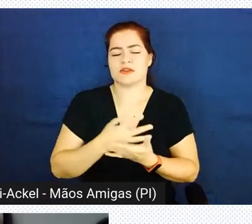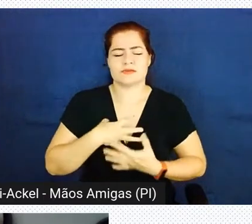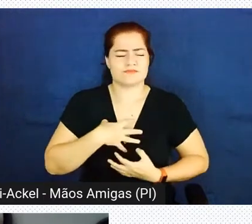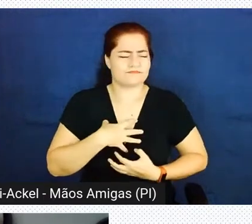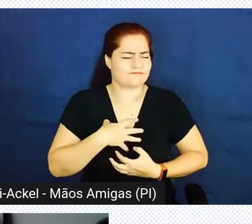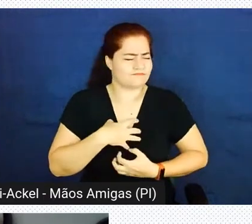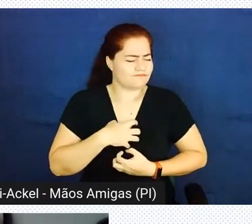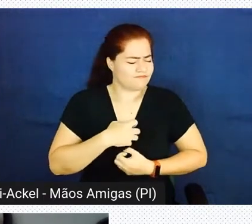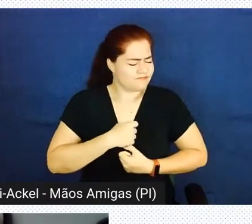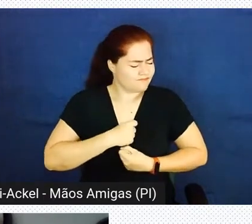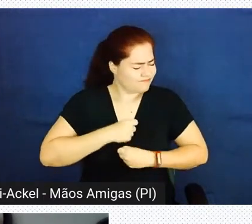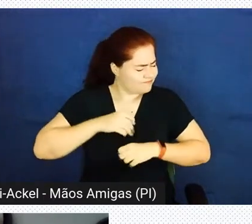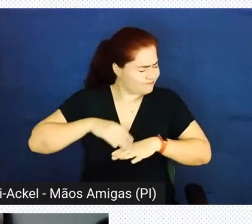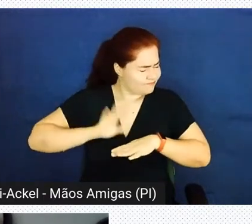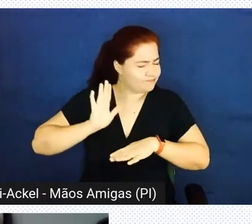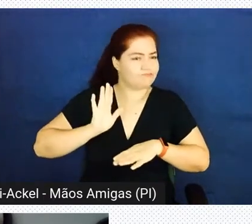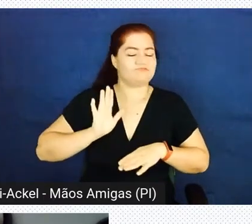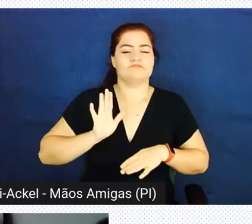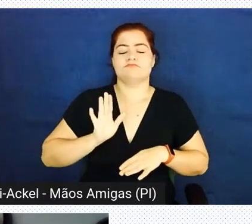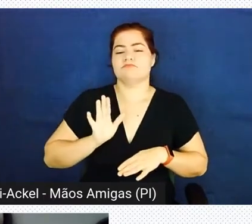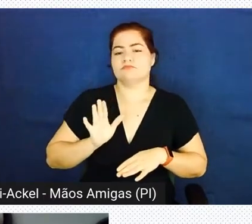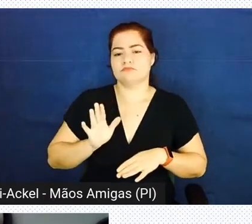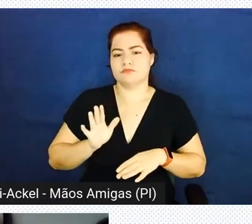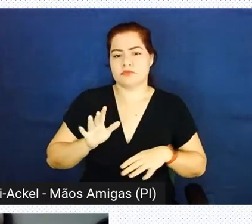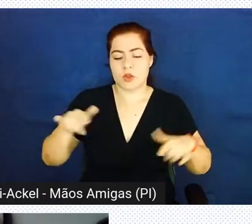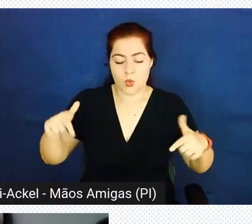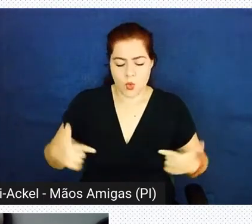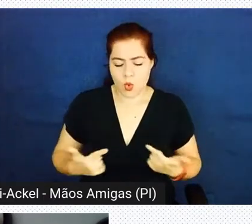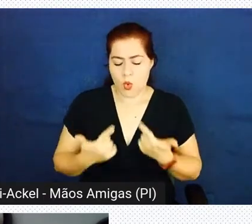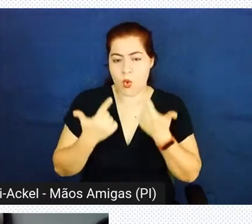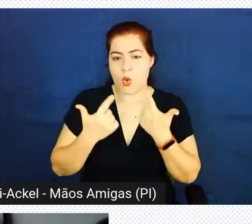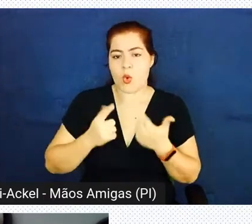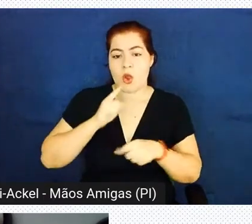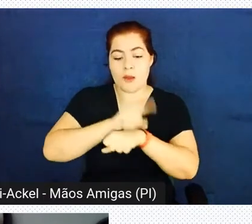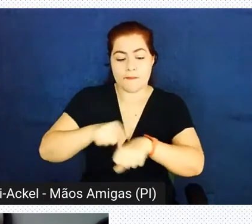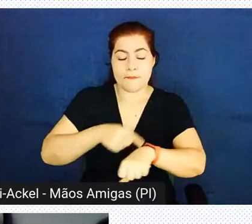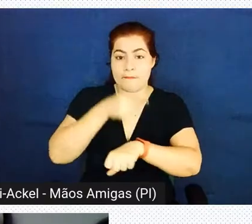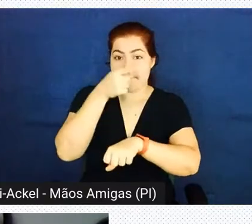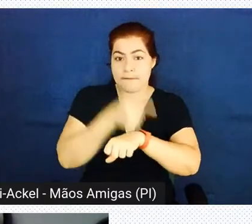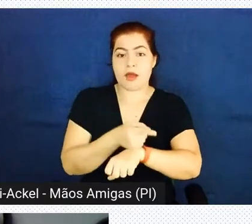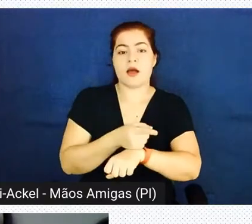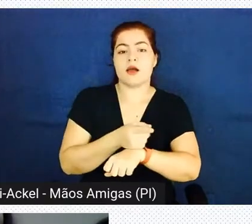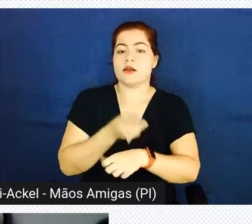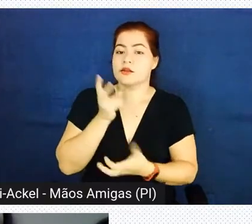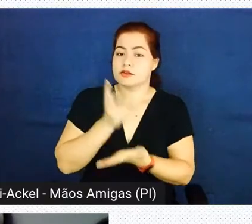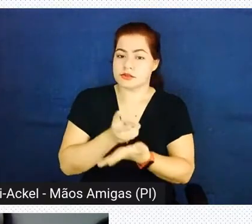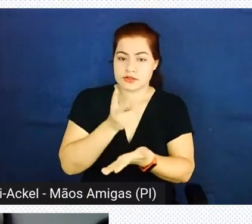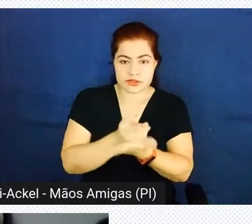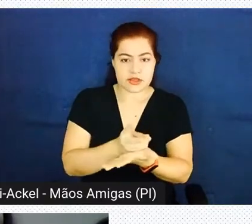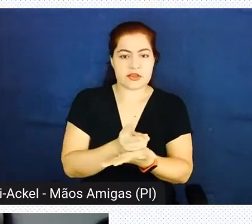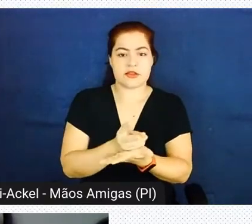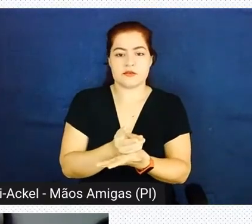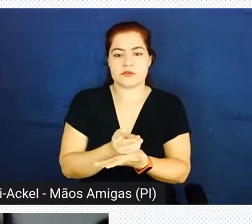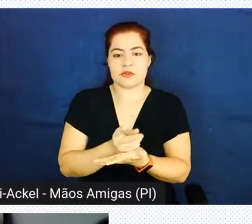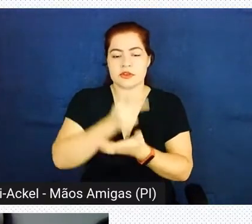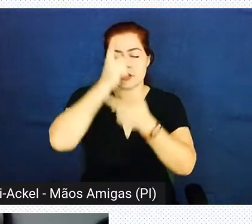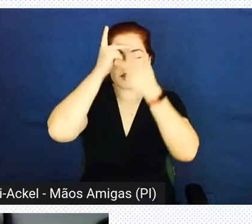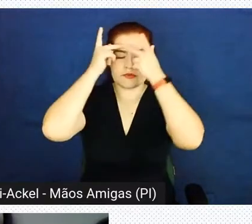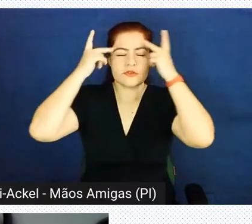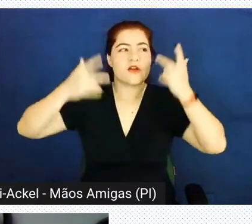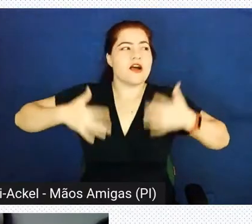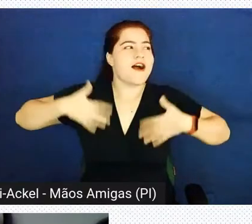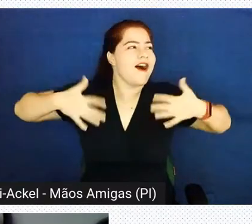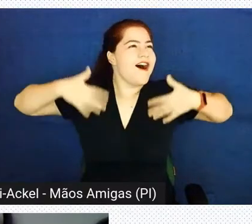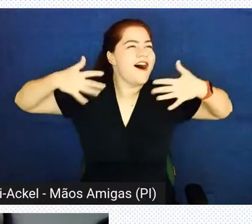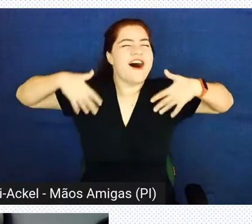mais dolorosas, nos desafios imediatos, e eles exultavam,